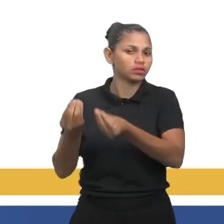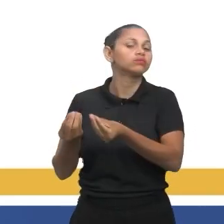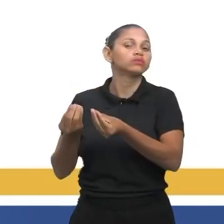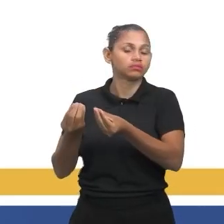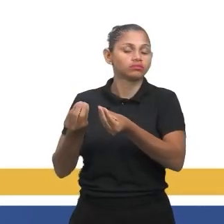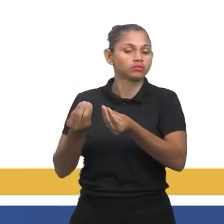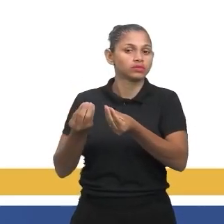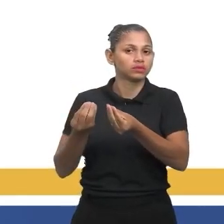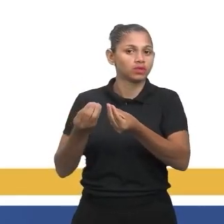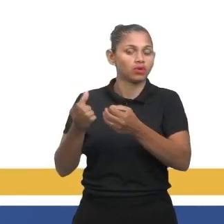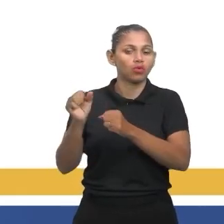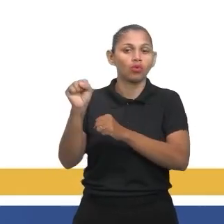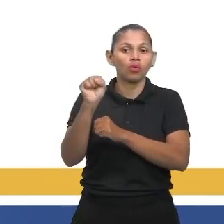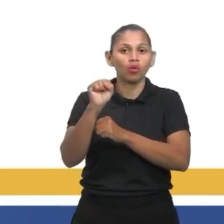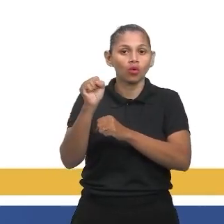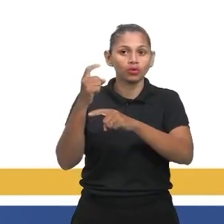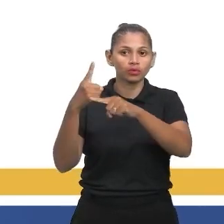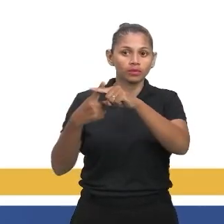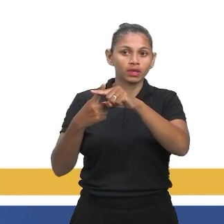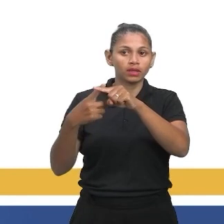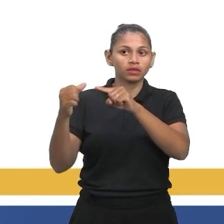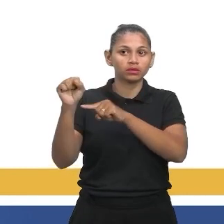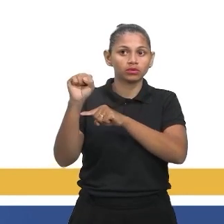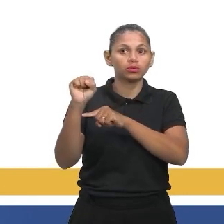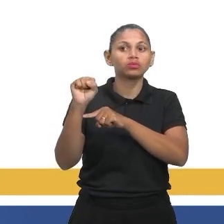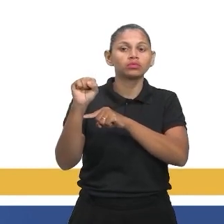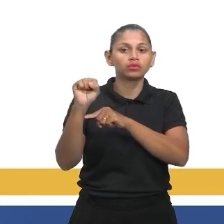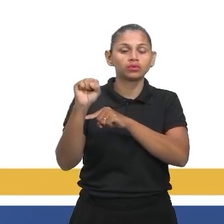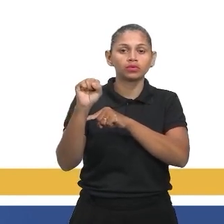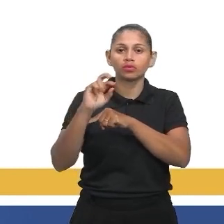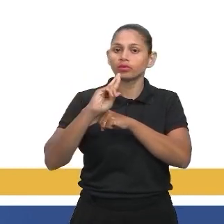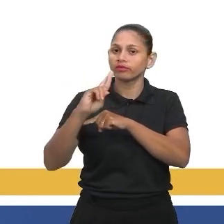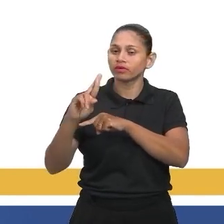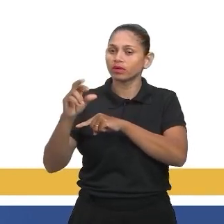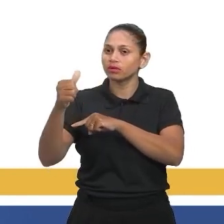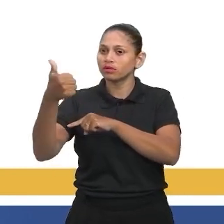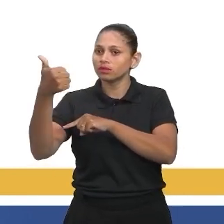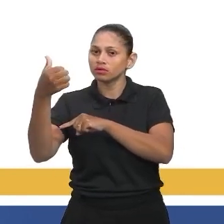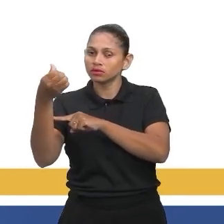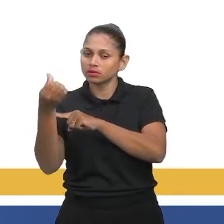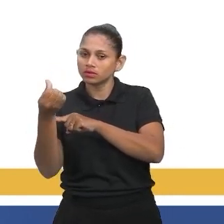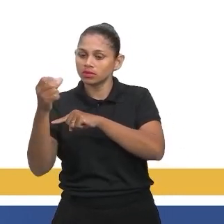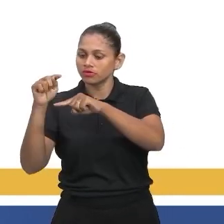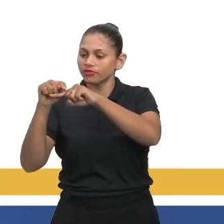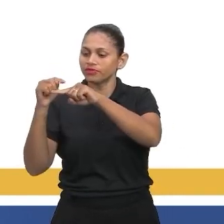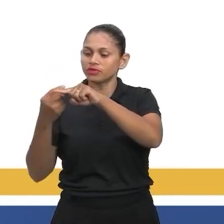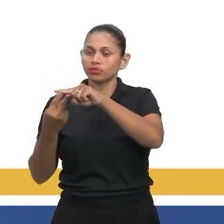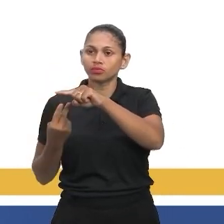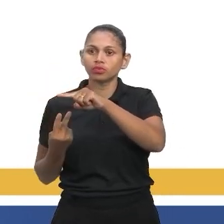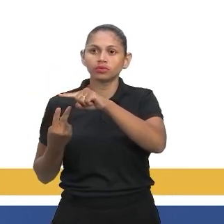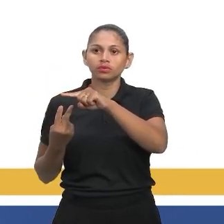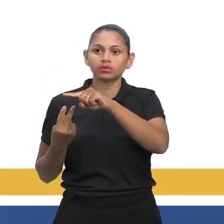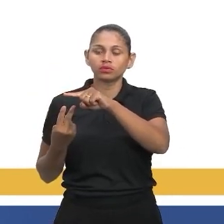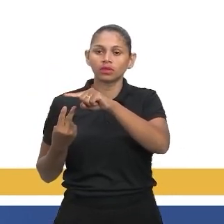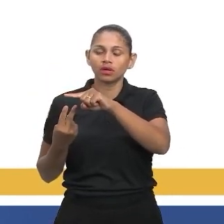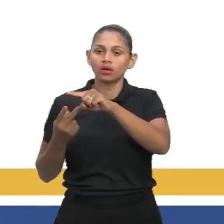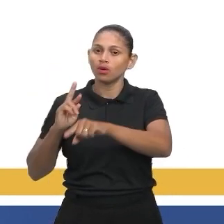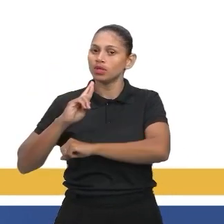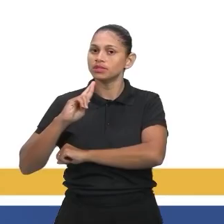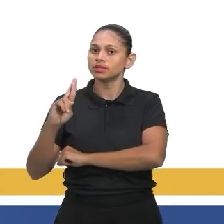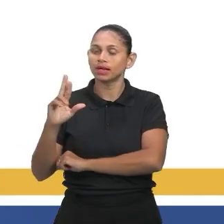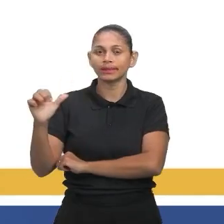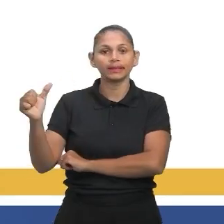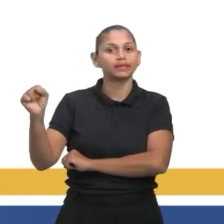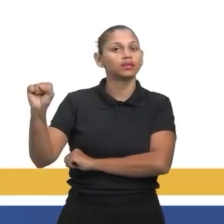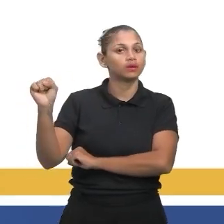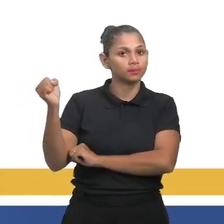8 também. E 8 mais 8 é 16. 16 dividido por 2 é igual a 8. achamos